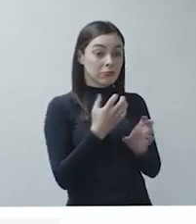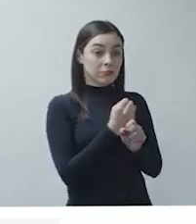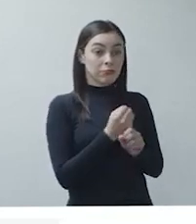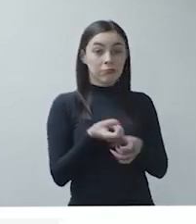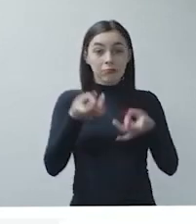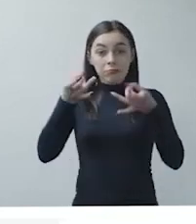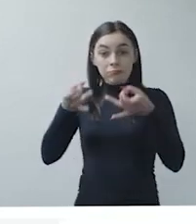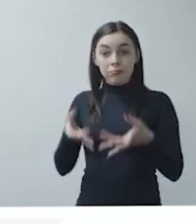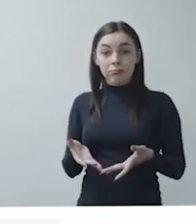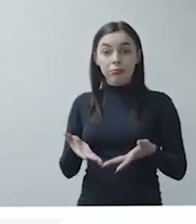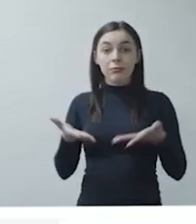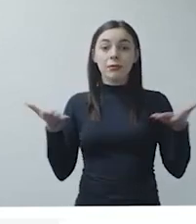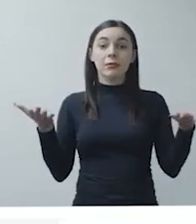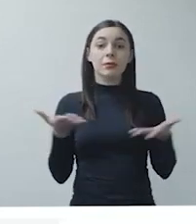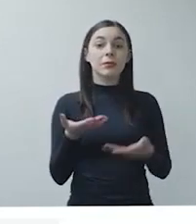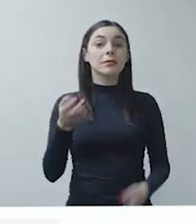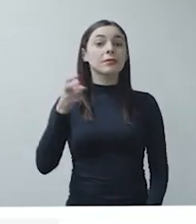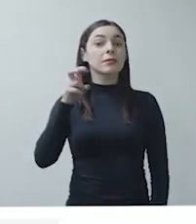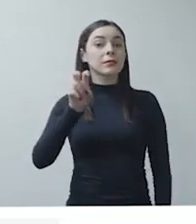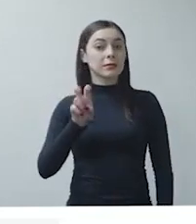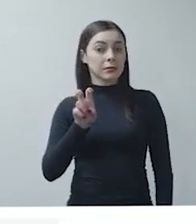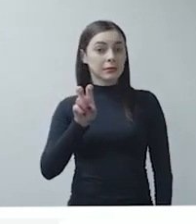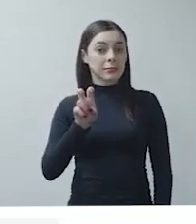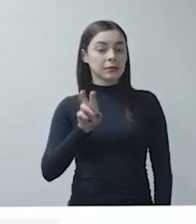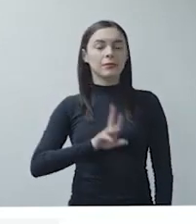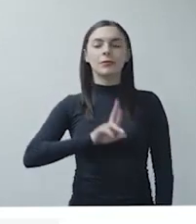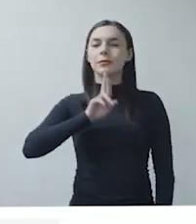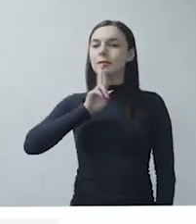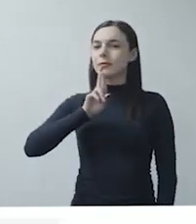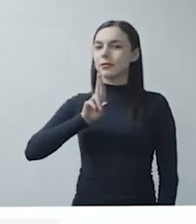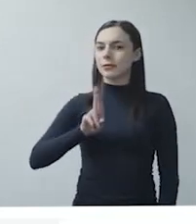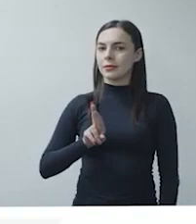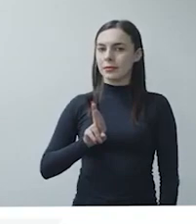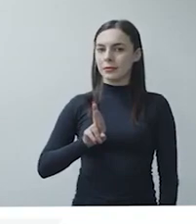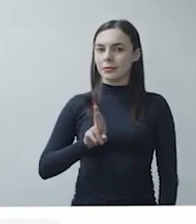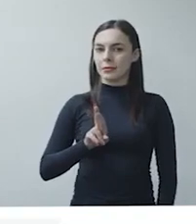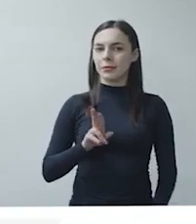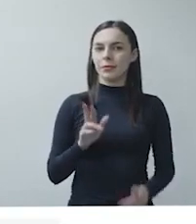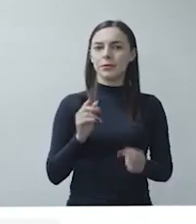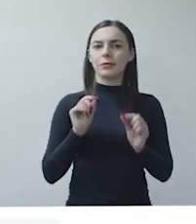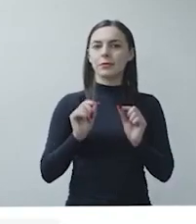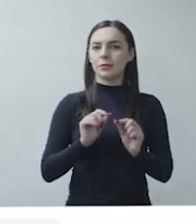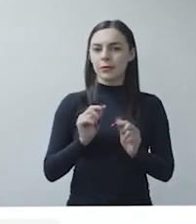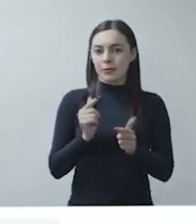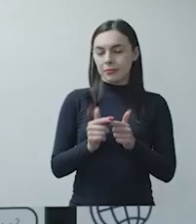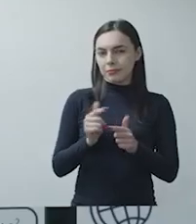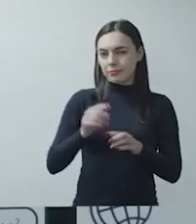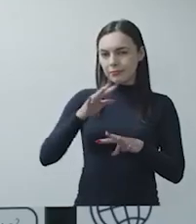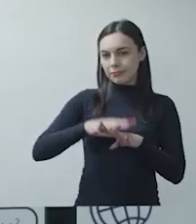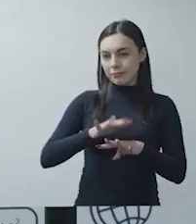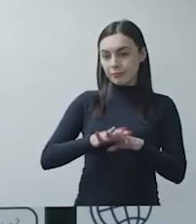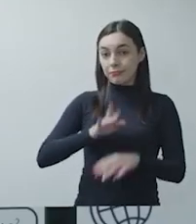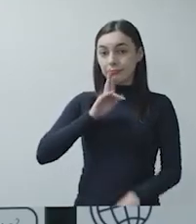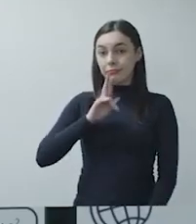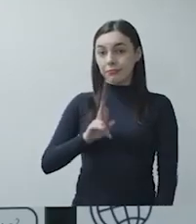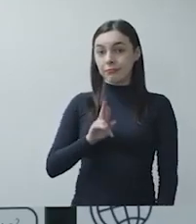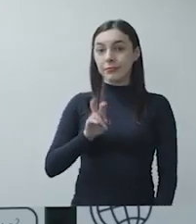sobraram apenas 5. Resposta do problema: sobraram